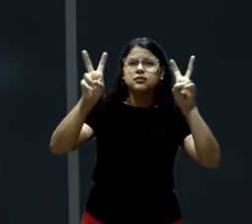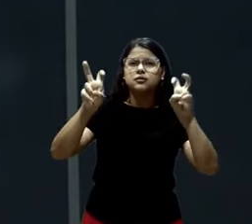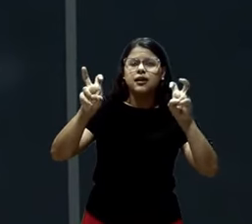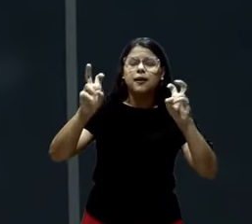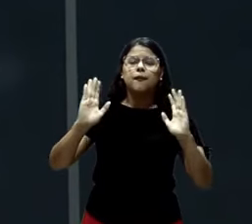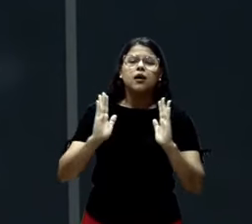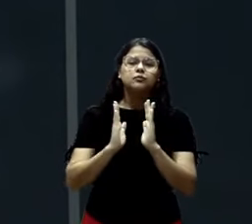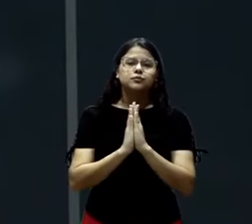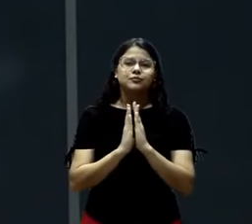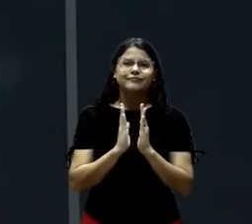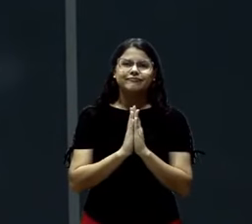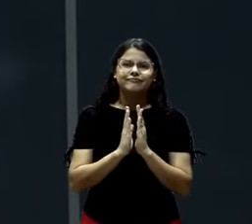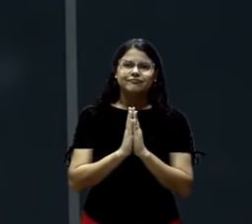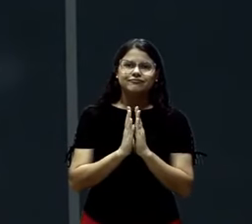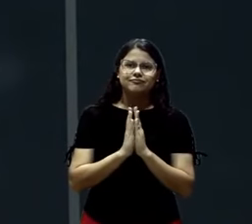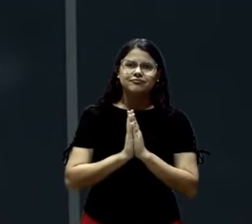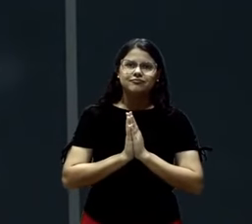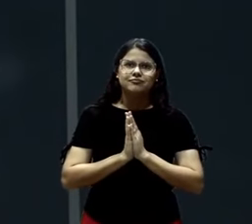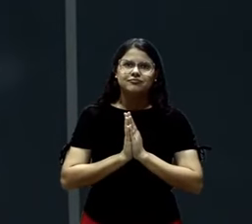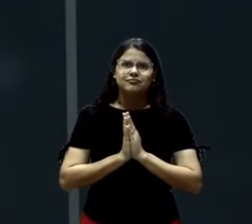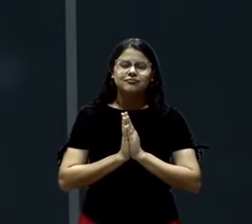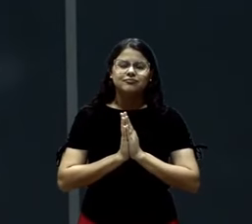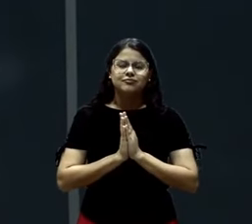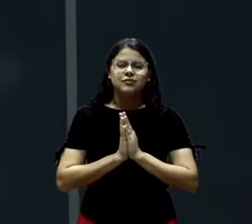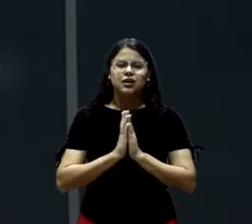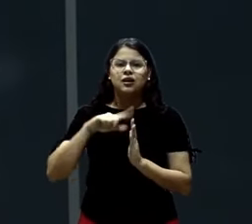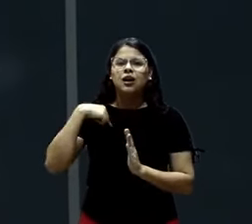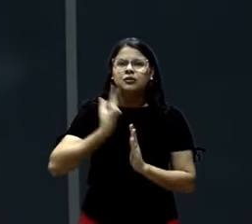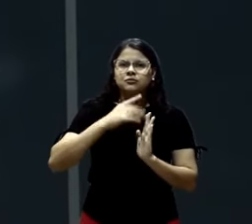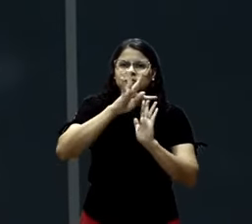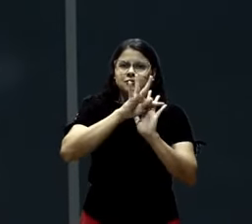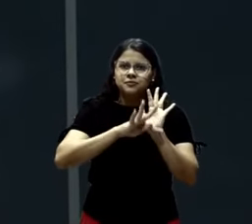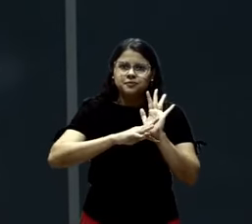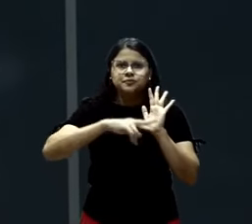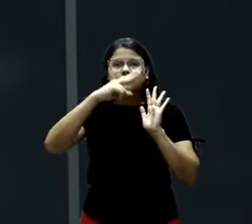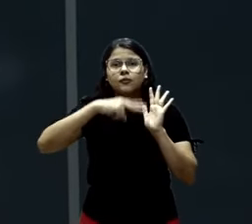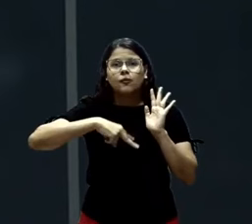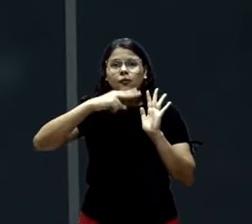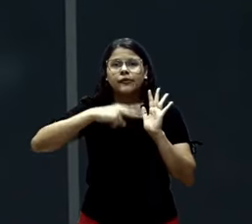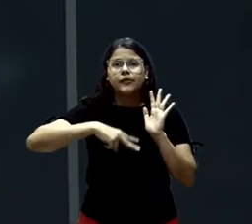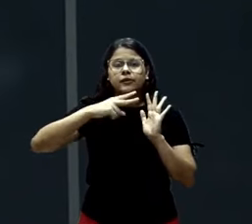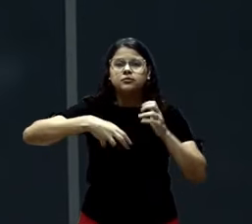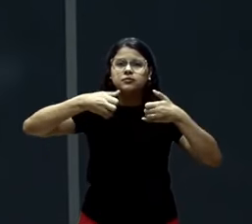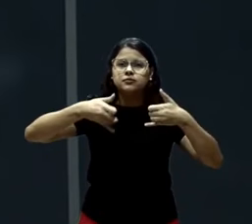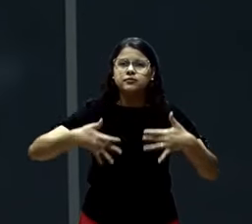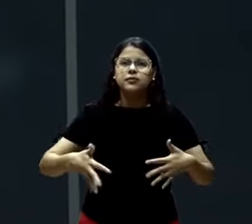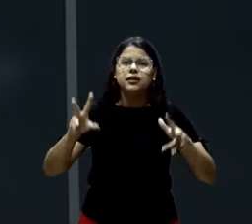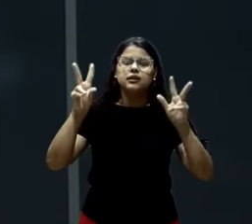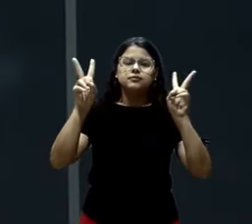oração. E é no texto que nós vamos ler, que é o texto que fala de